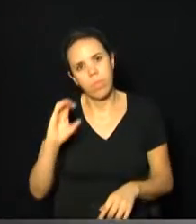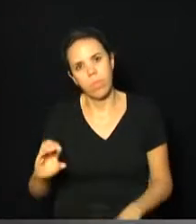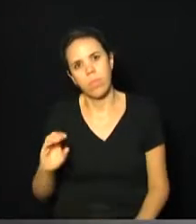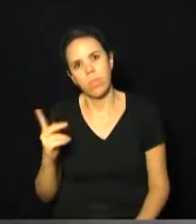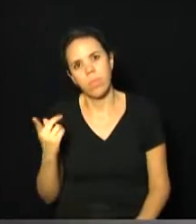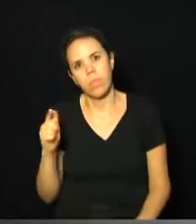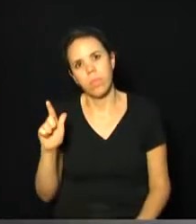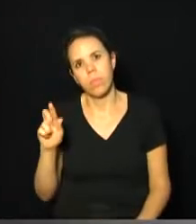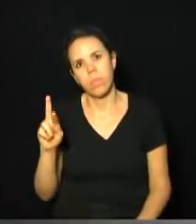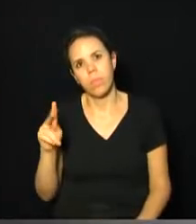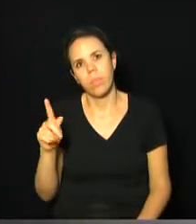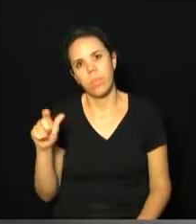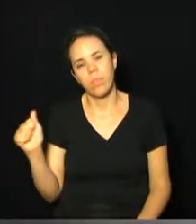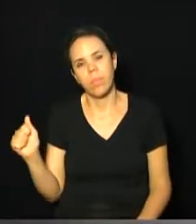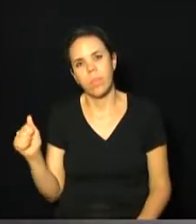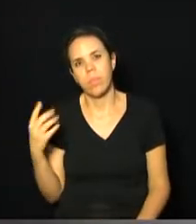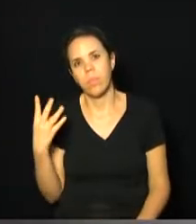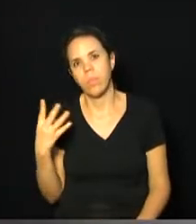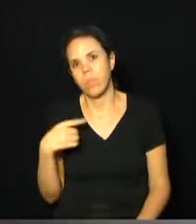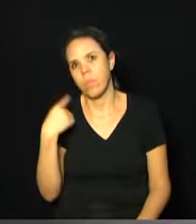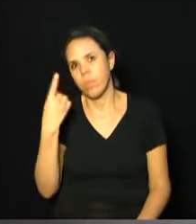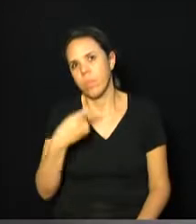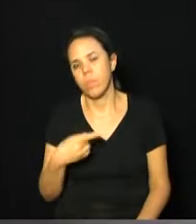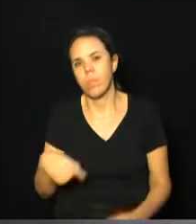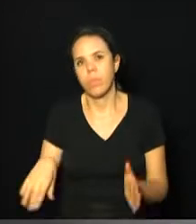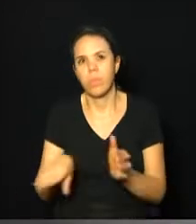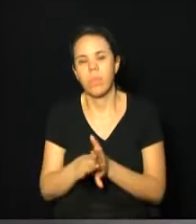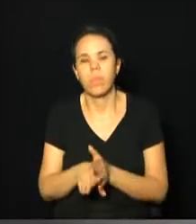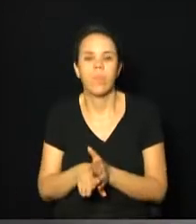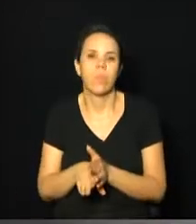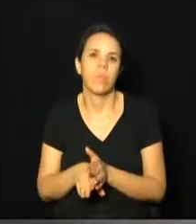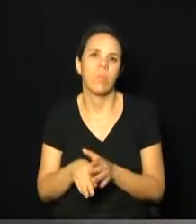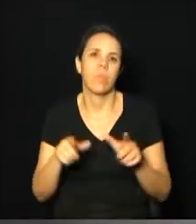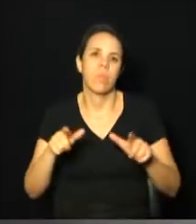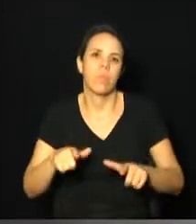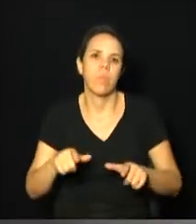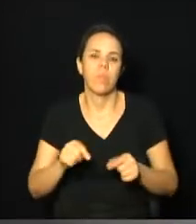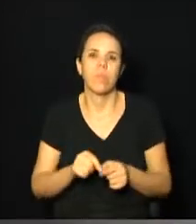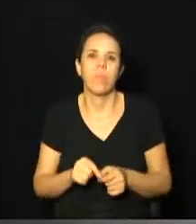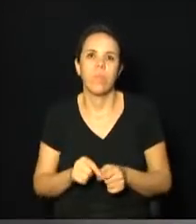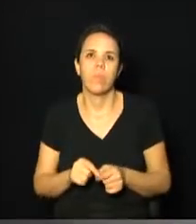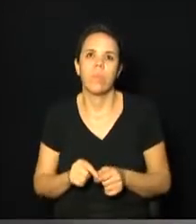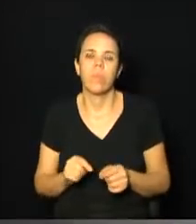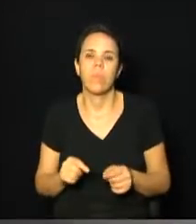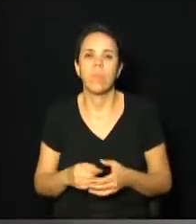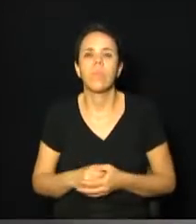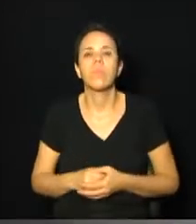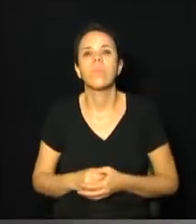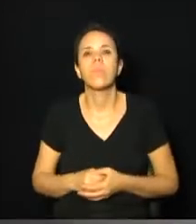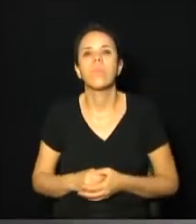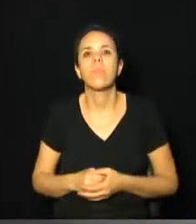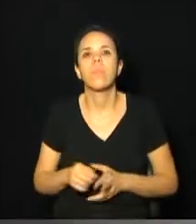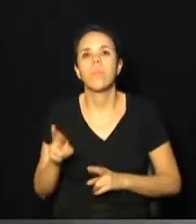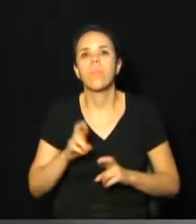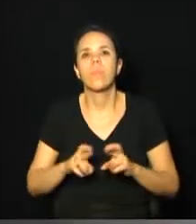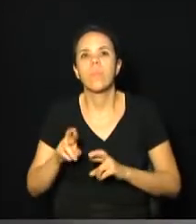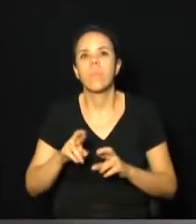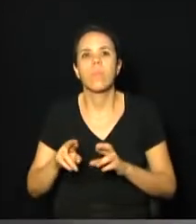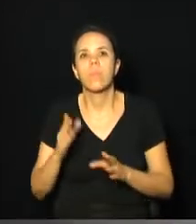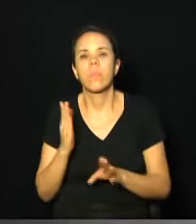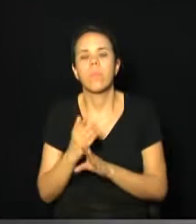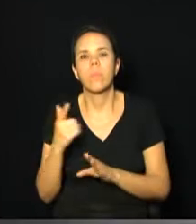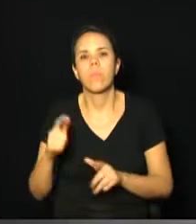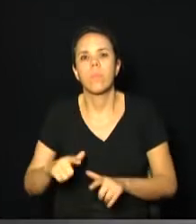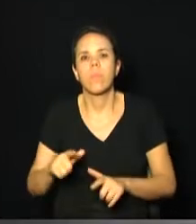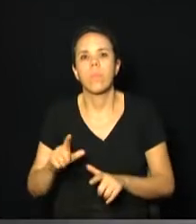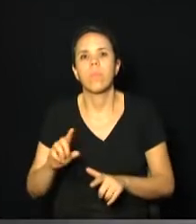E 4 horas essas máquinas têm que estar no Xangri-Lá para que acionem o rastreamento delas.